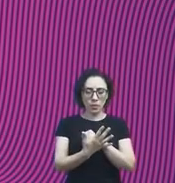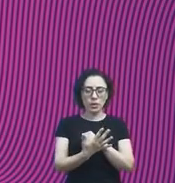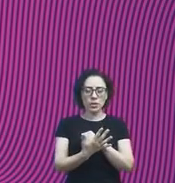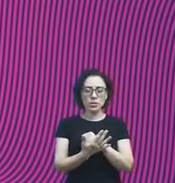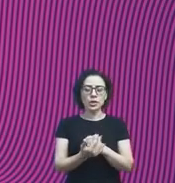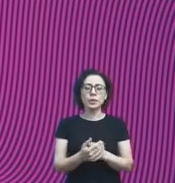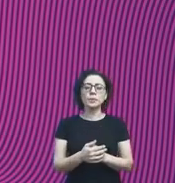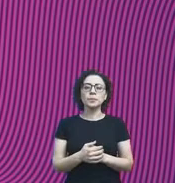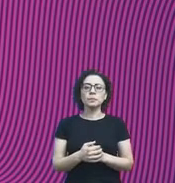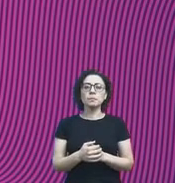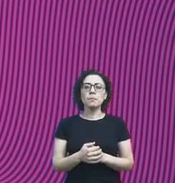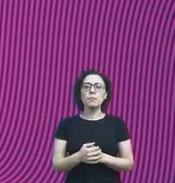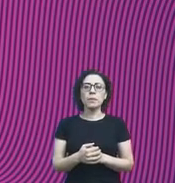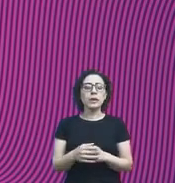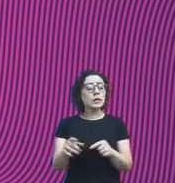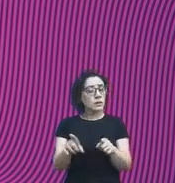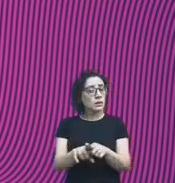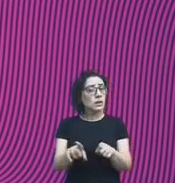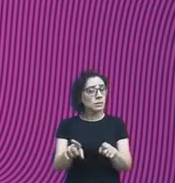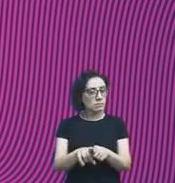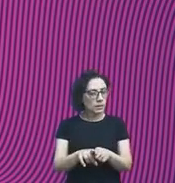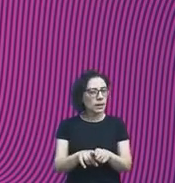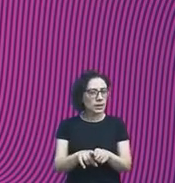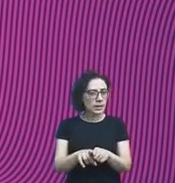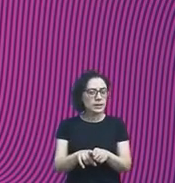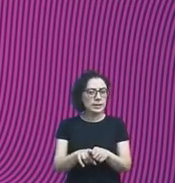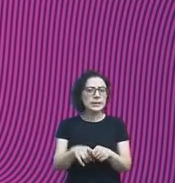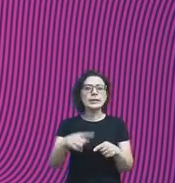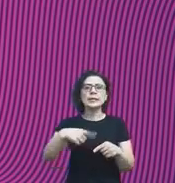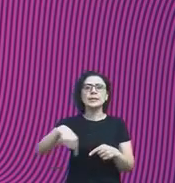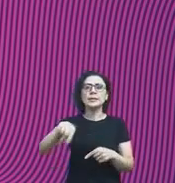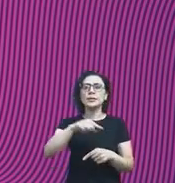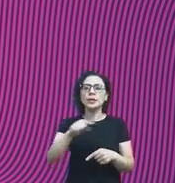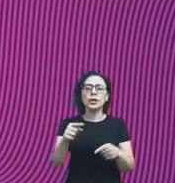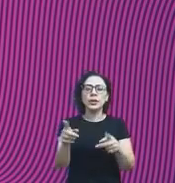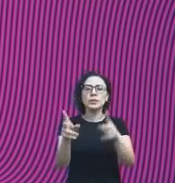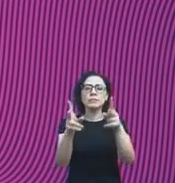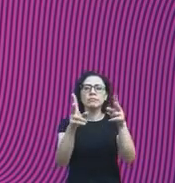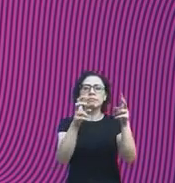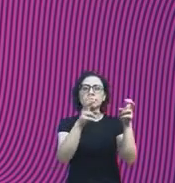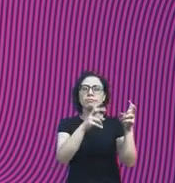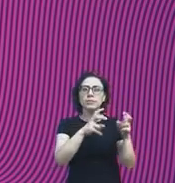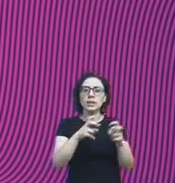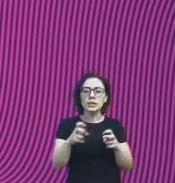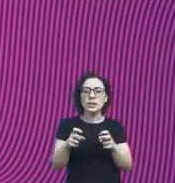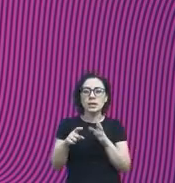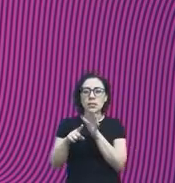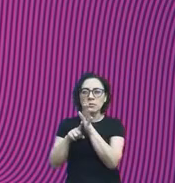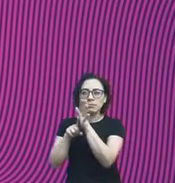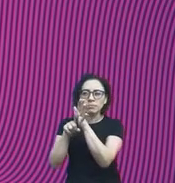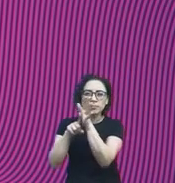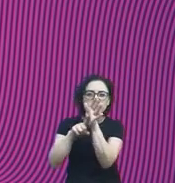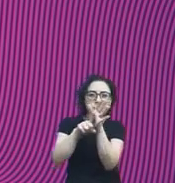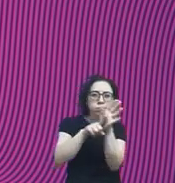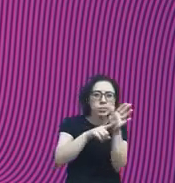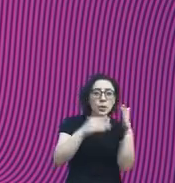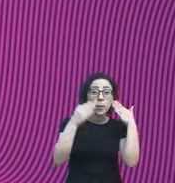a radiografia mais ampla de dificuldades que o sistema